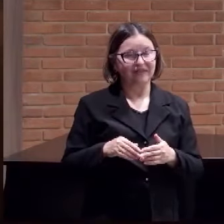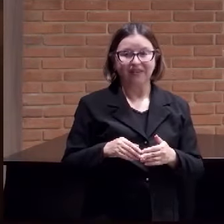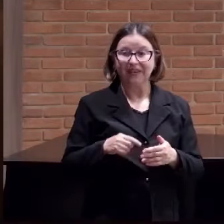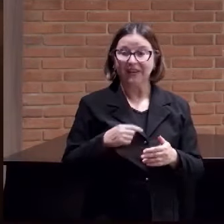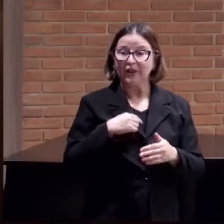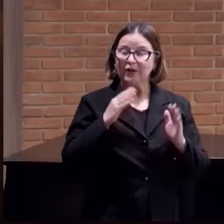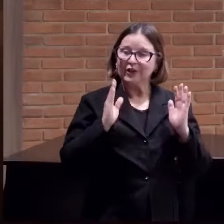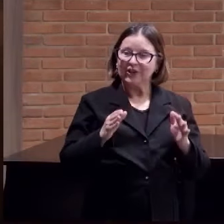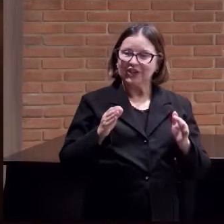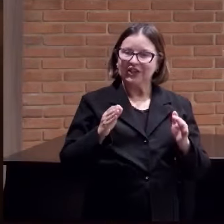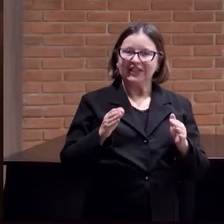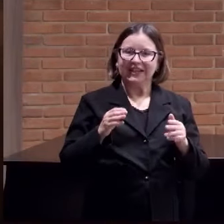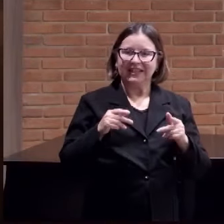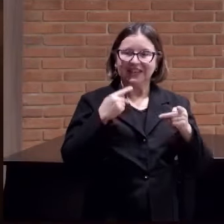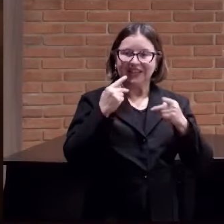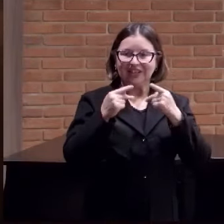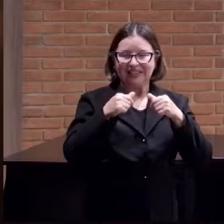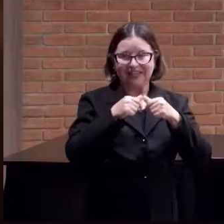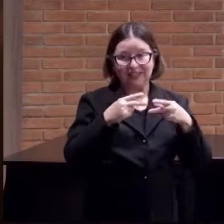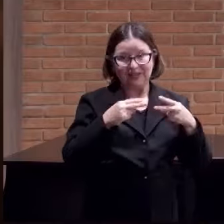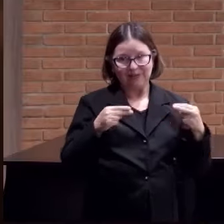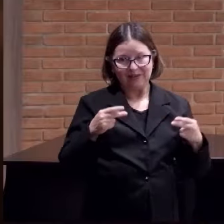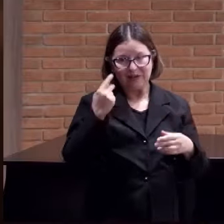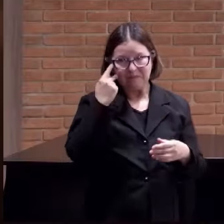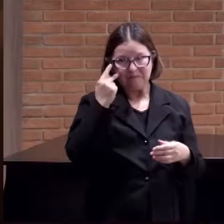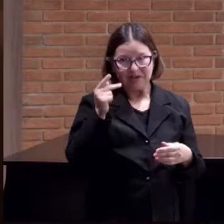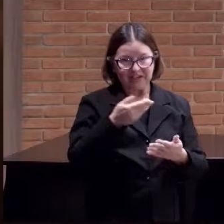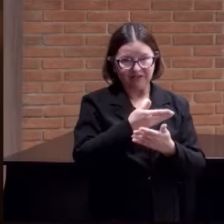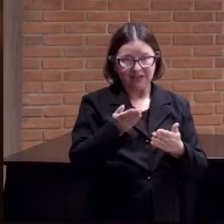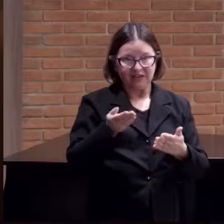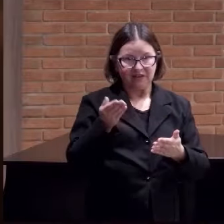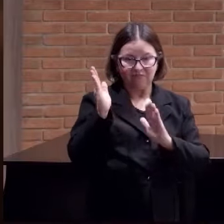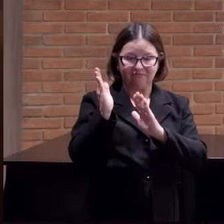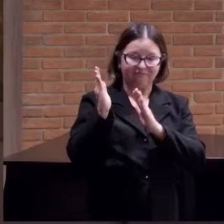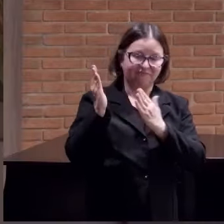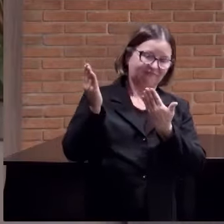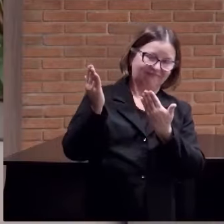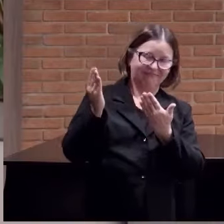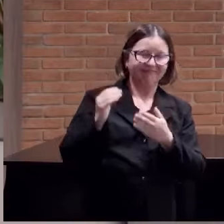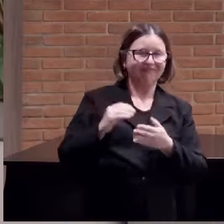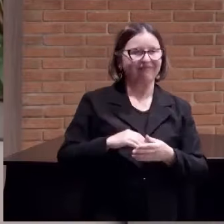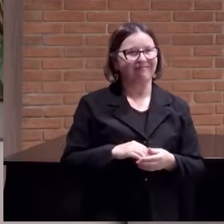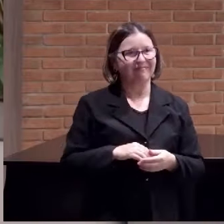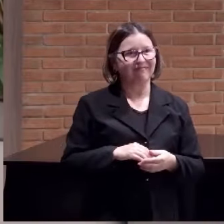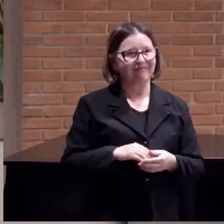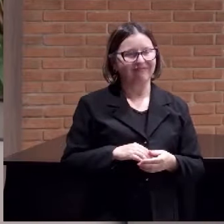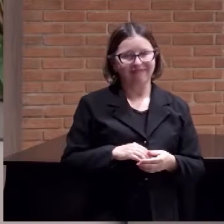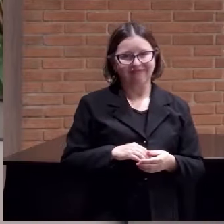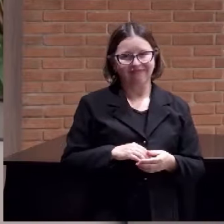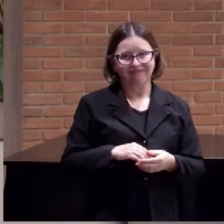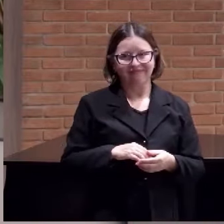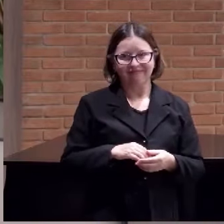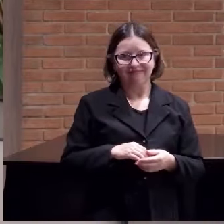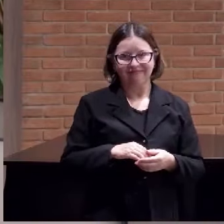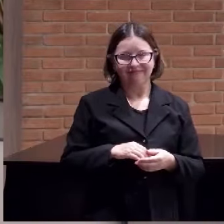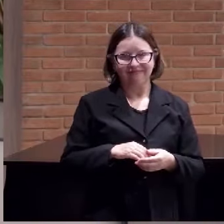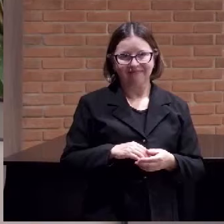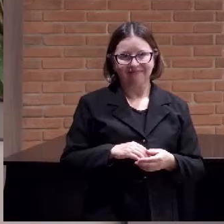Tenho-vos dito estas coisas, para que não vos escandalizeis. Então, quando você encontra